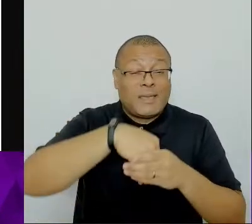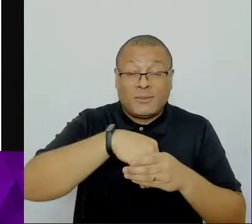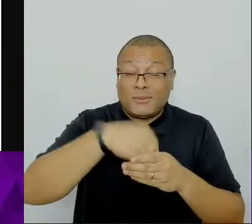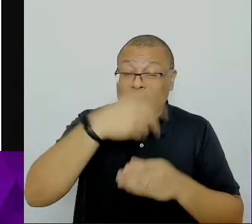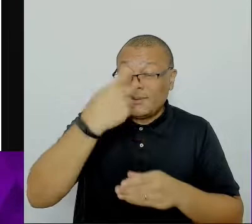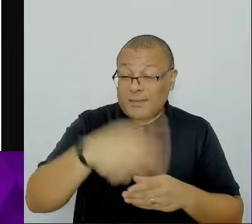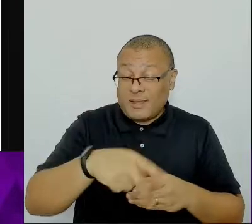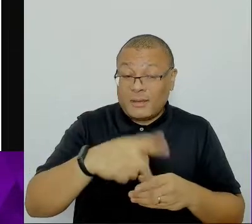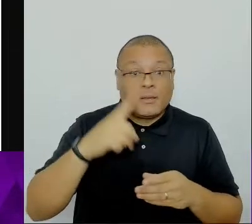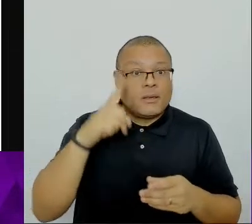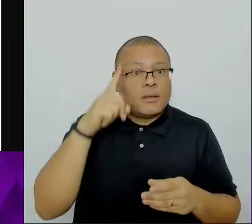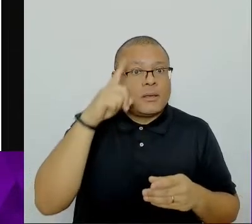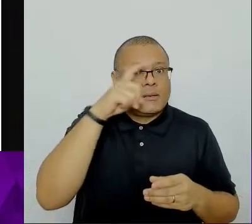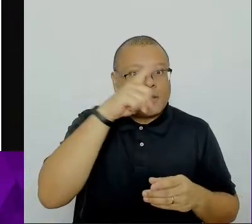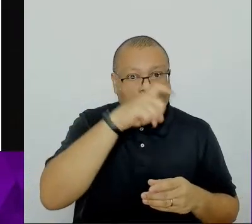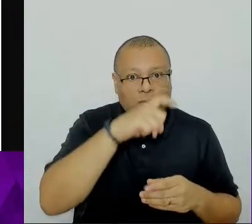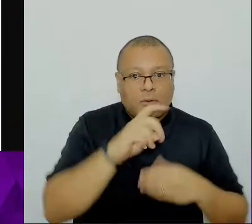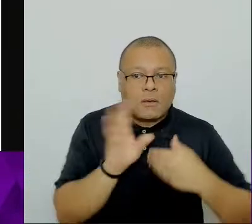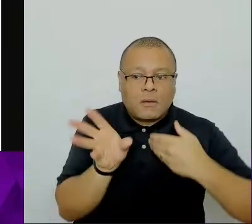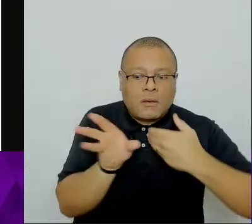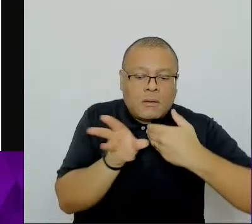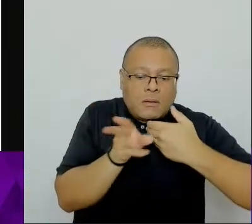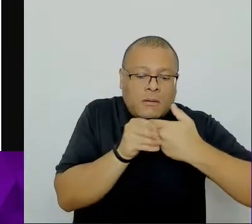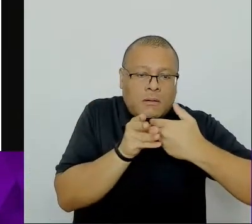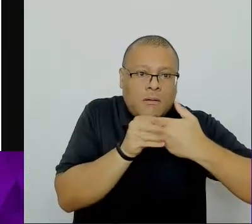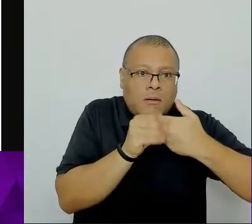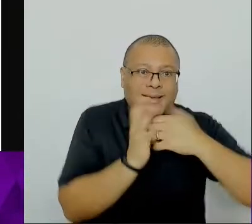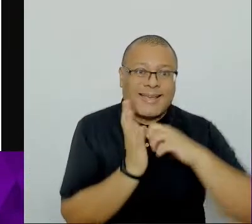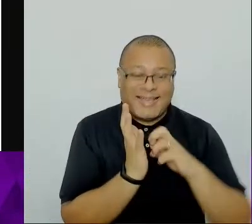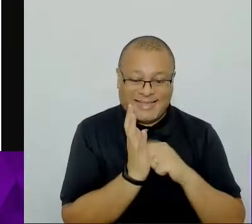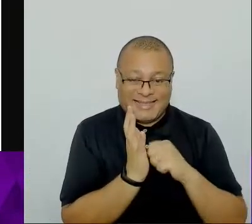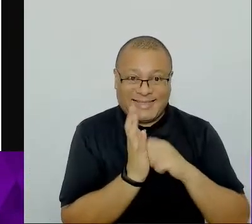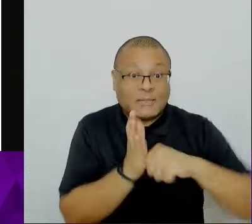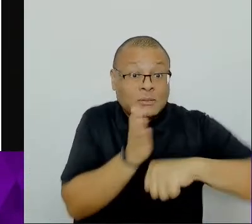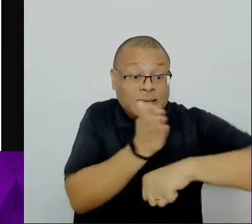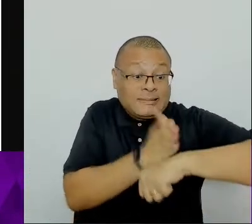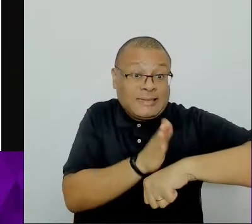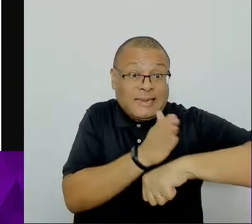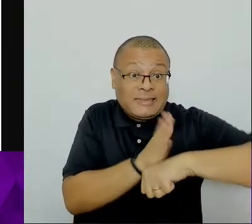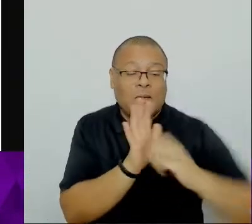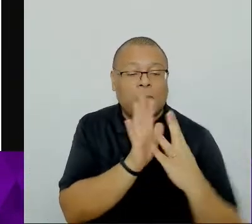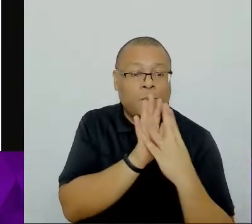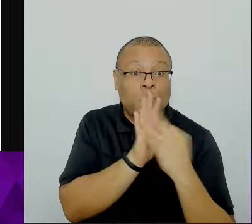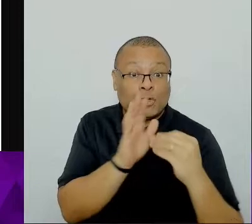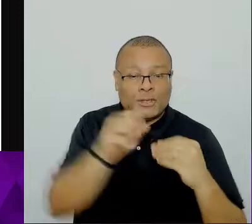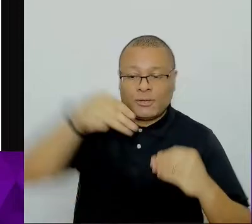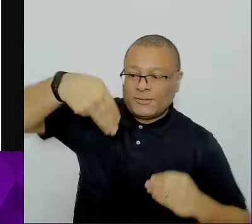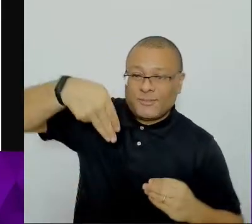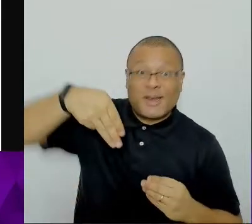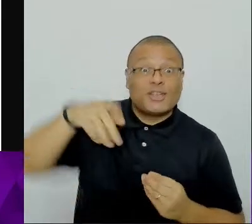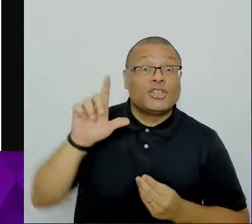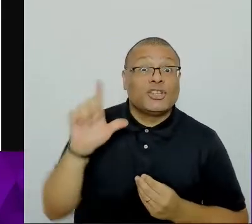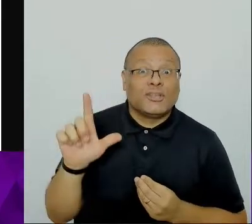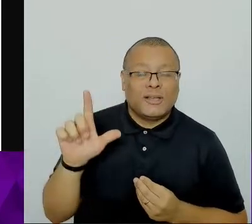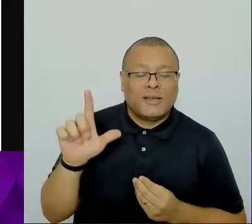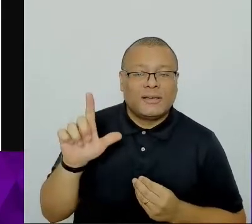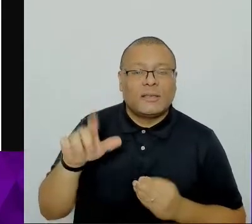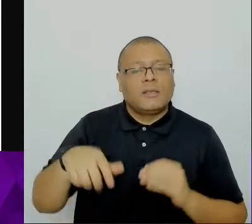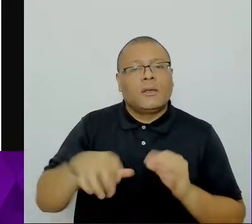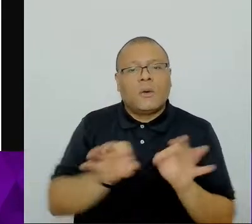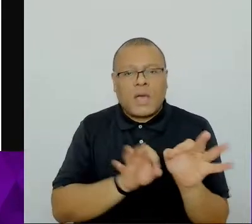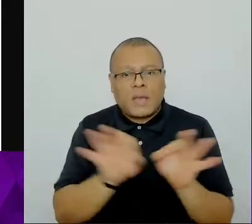na dificuldade de aquisição desses dados para treinar um modelo de machine learning. Então, toda essa preparação dos